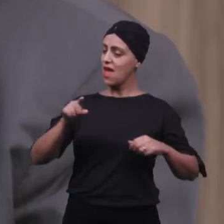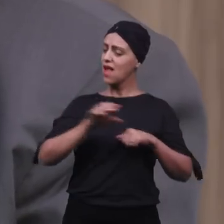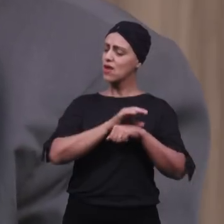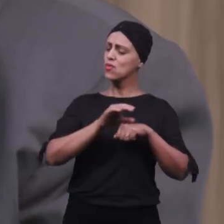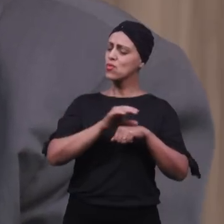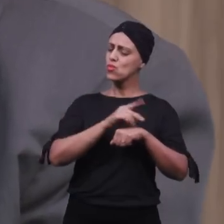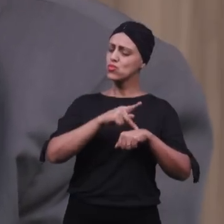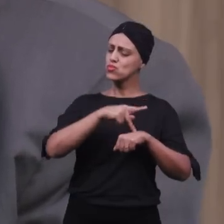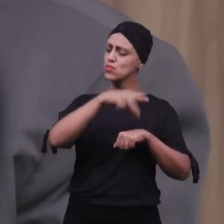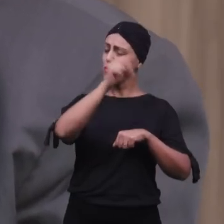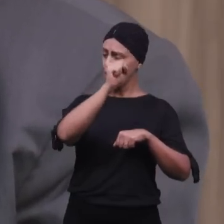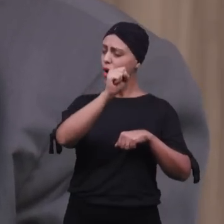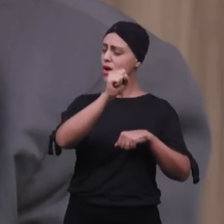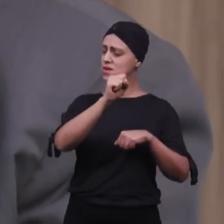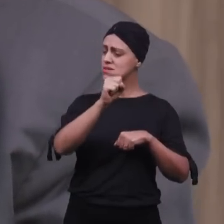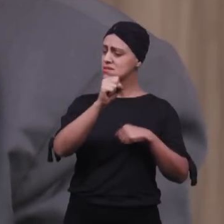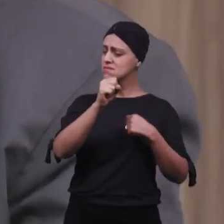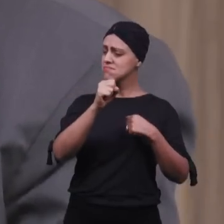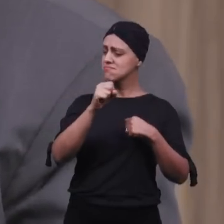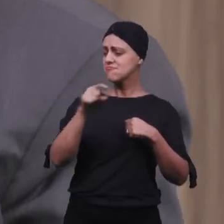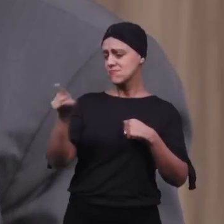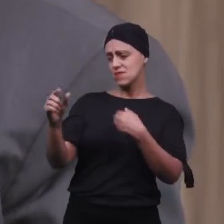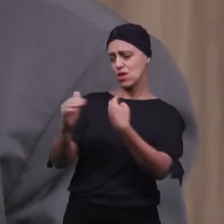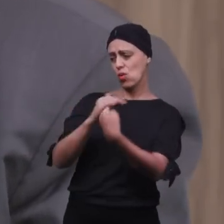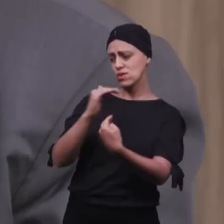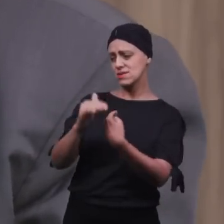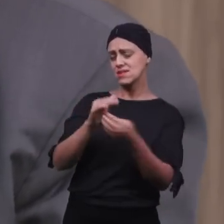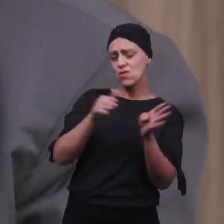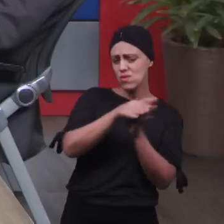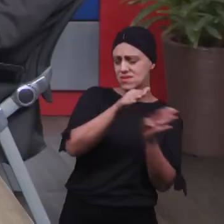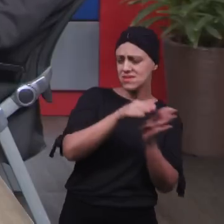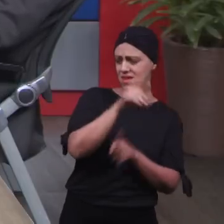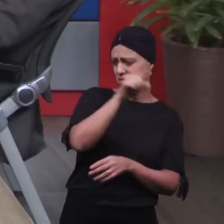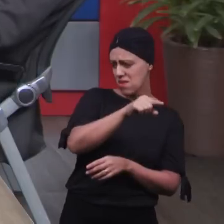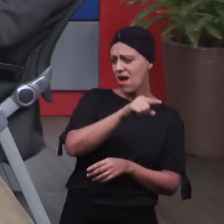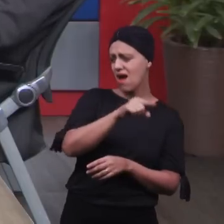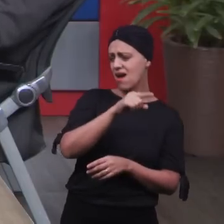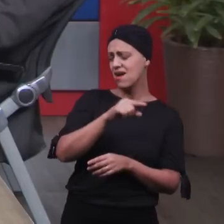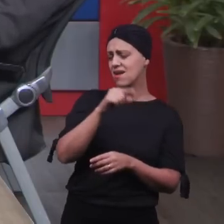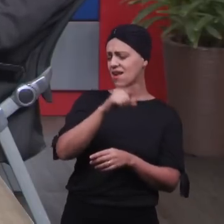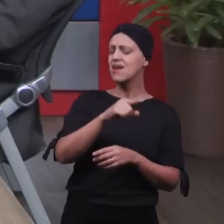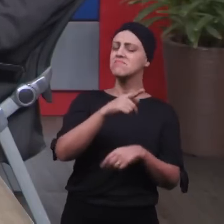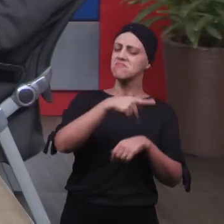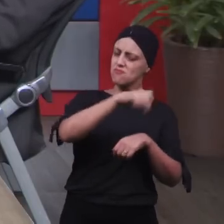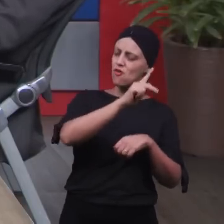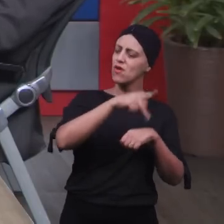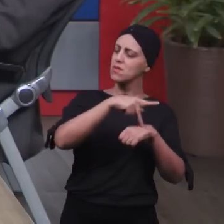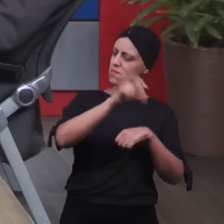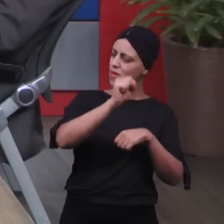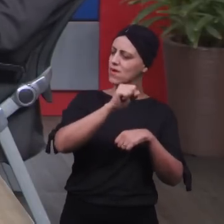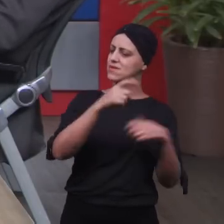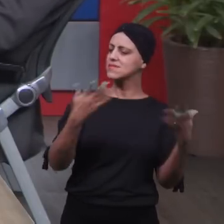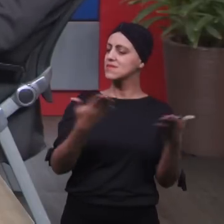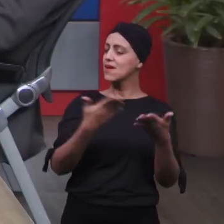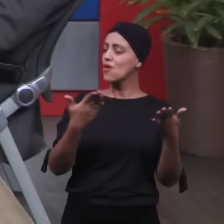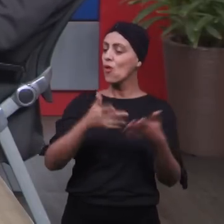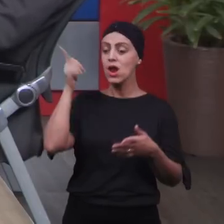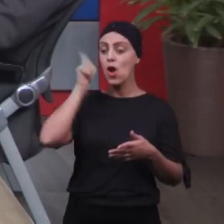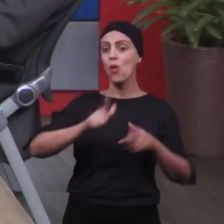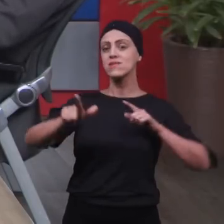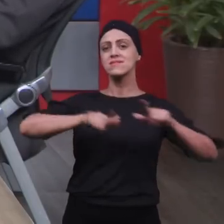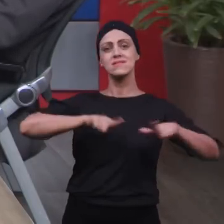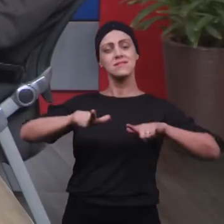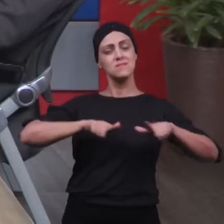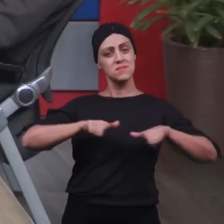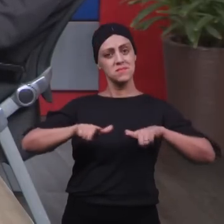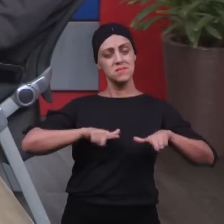de especialização, que ela recebeu um conselho, né? Aí. E está trabalhando.